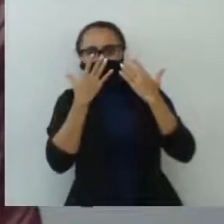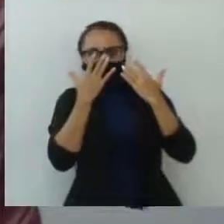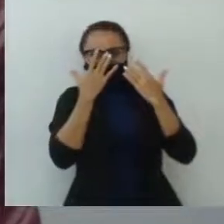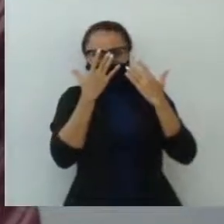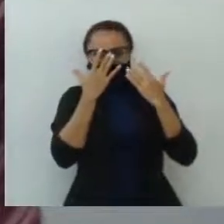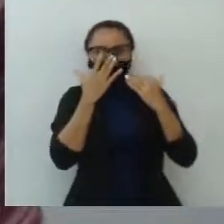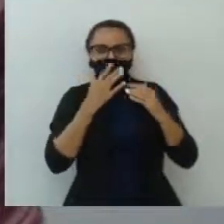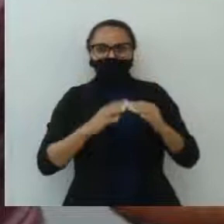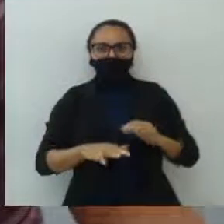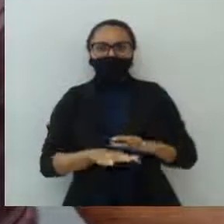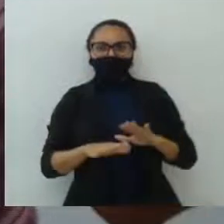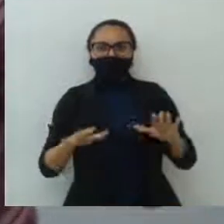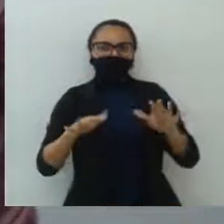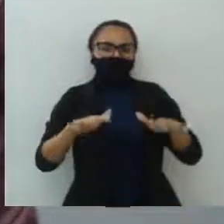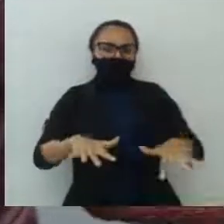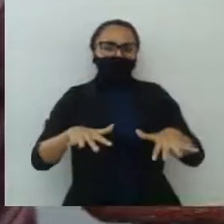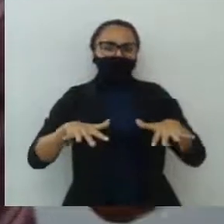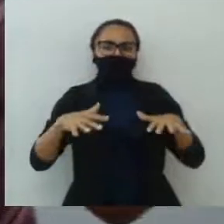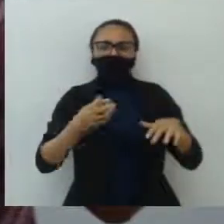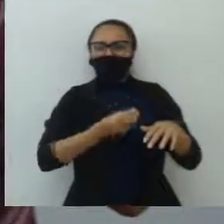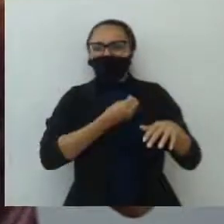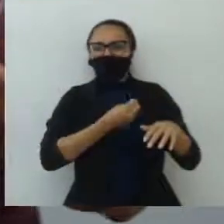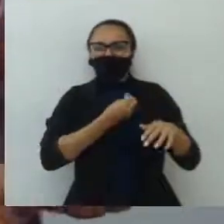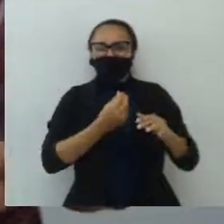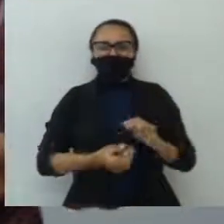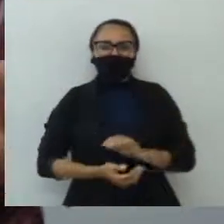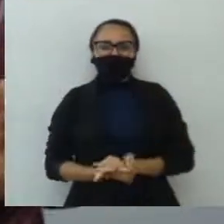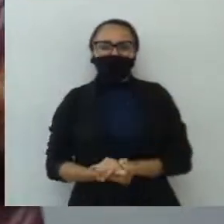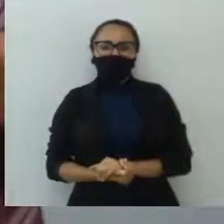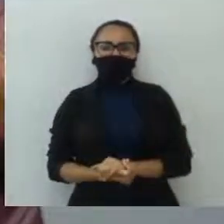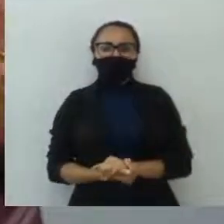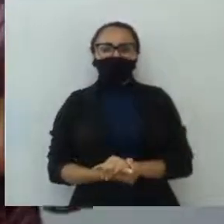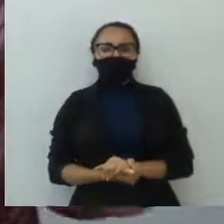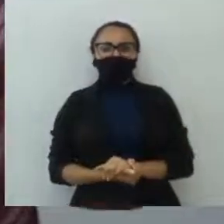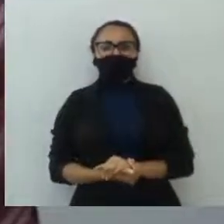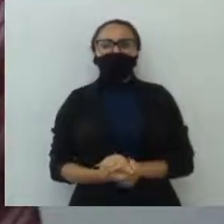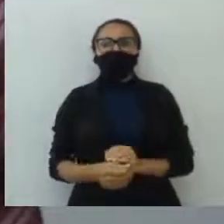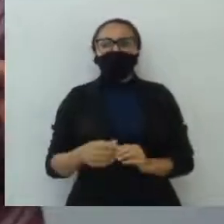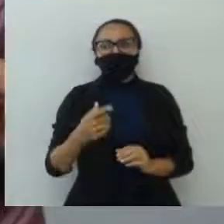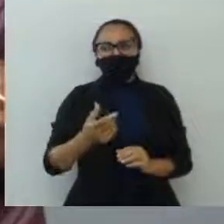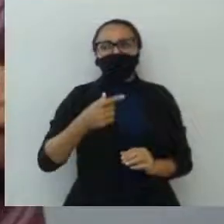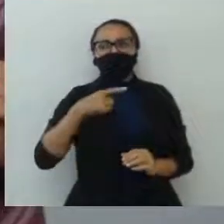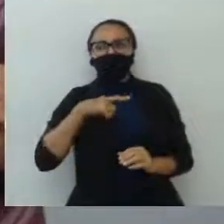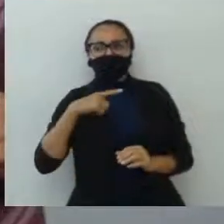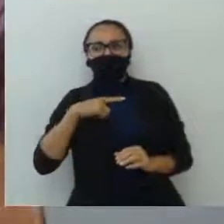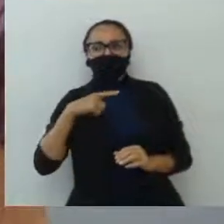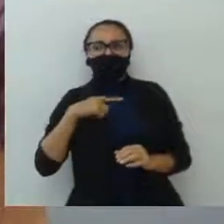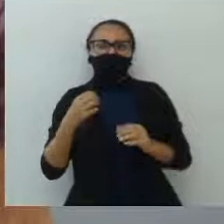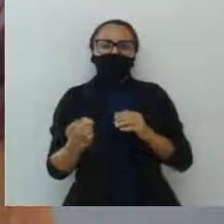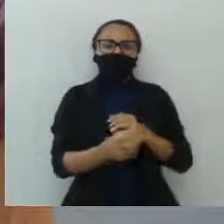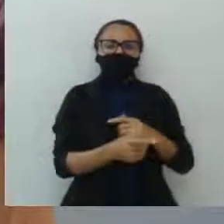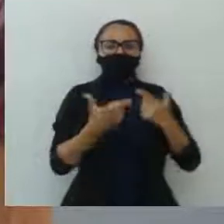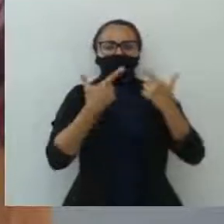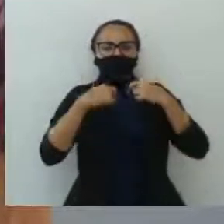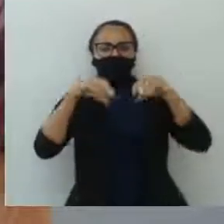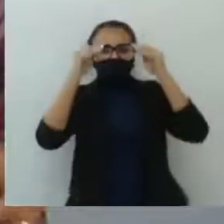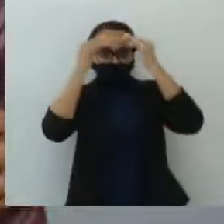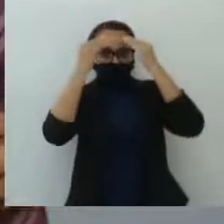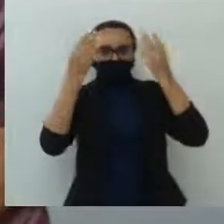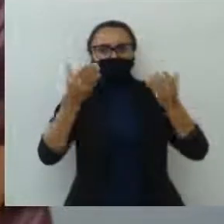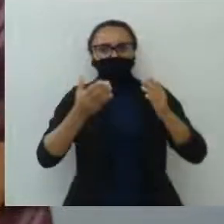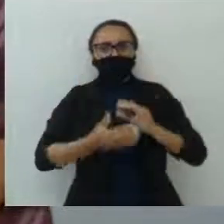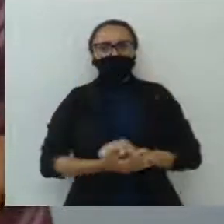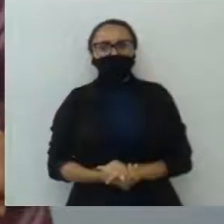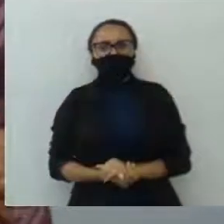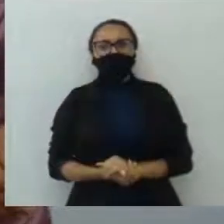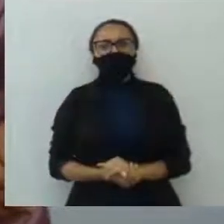que não seja a plateia ao vivo presencial. Então a gente também tem essa nova linguagem da plateia virtual. E o